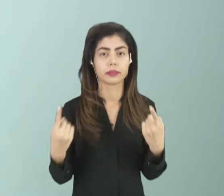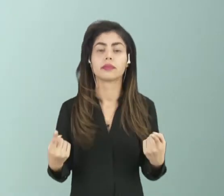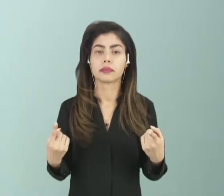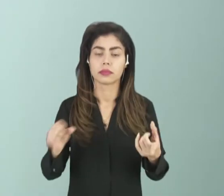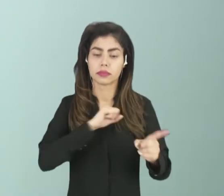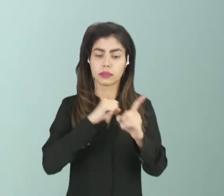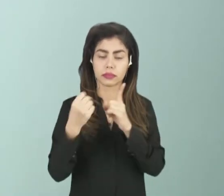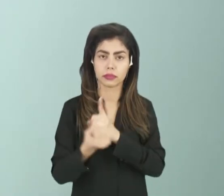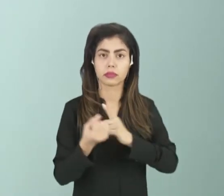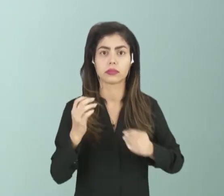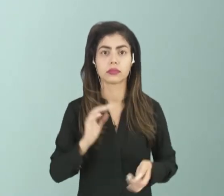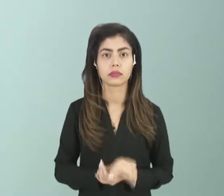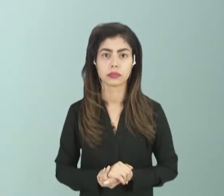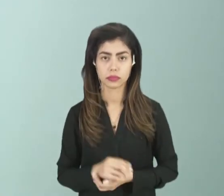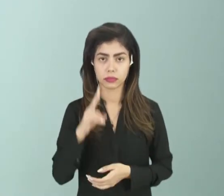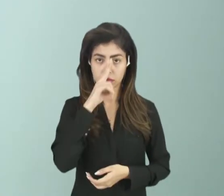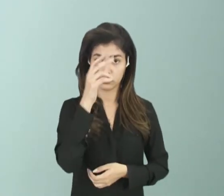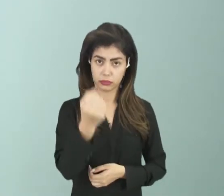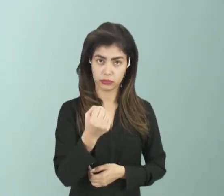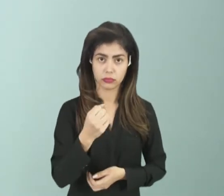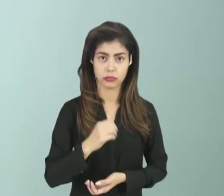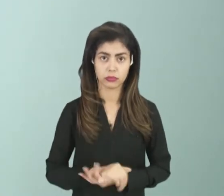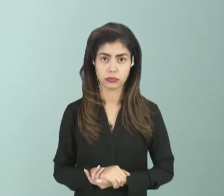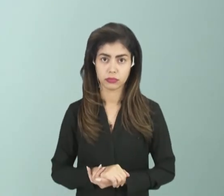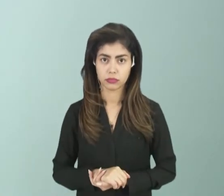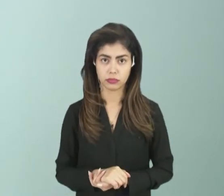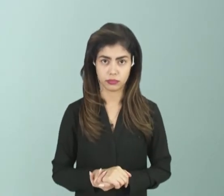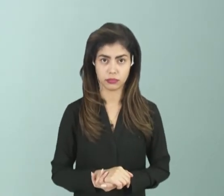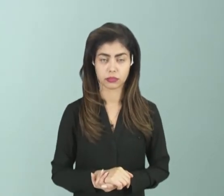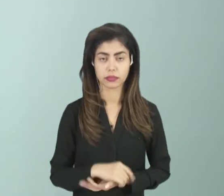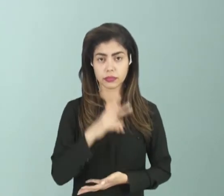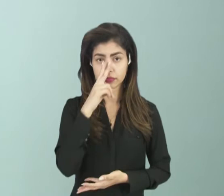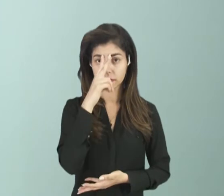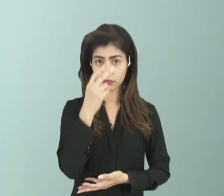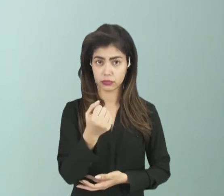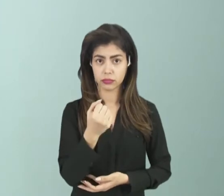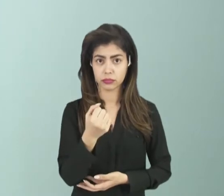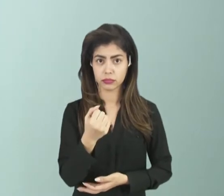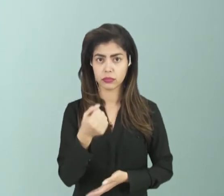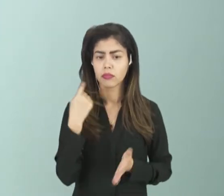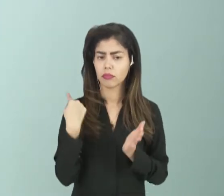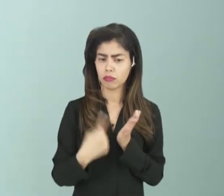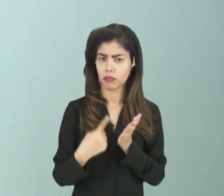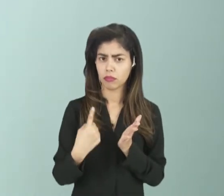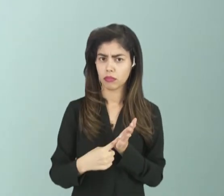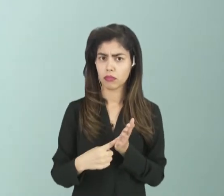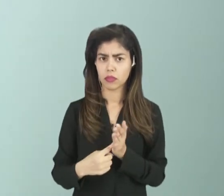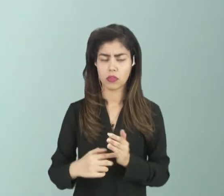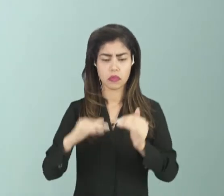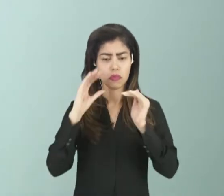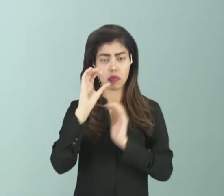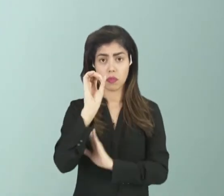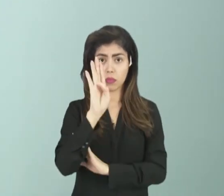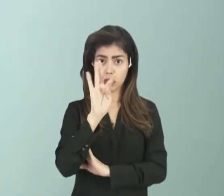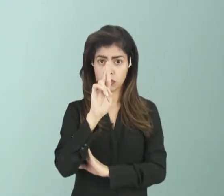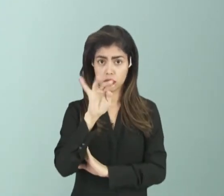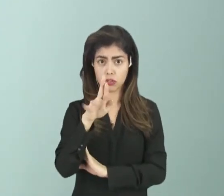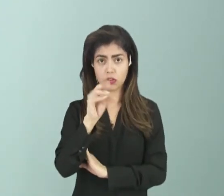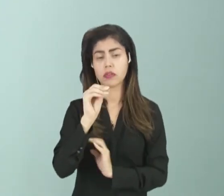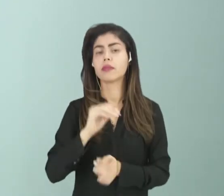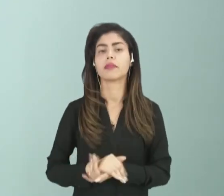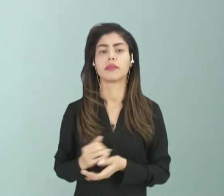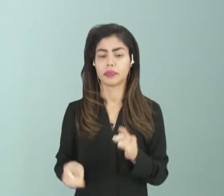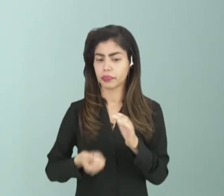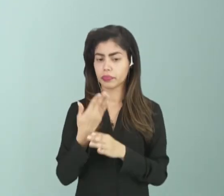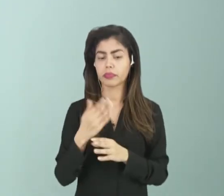uma sociedade que tem um poder, né? Então, esse poder está cumprindo os objetivos para o qual a sociedade existe, que